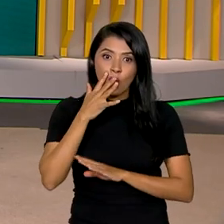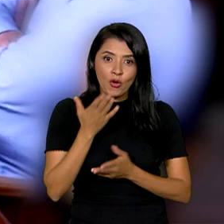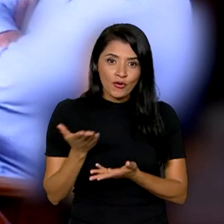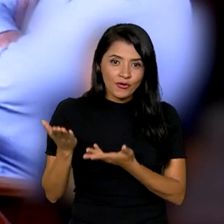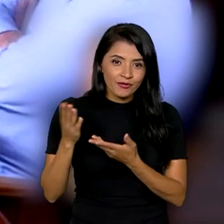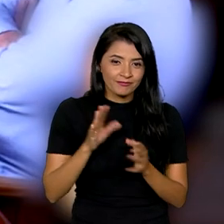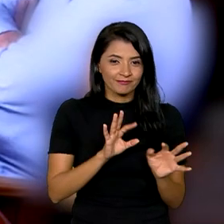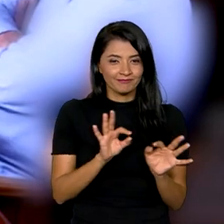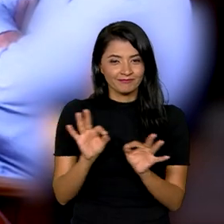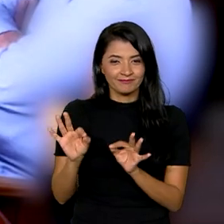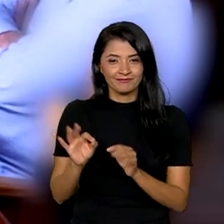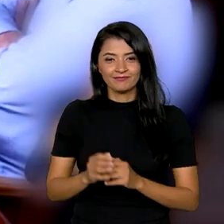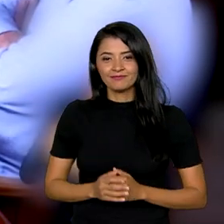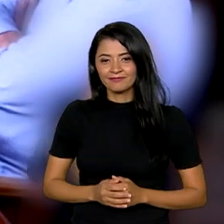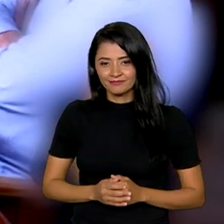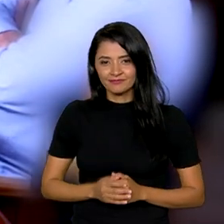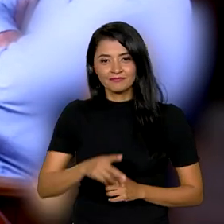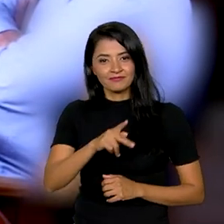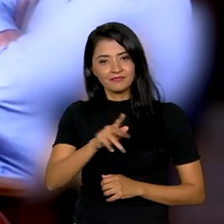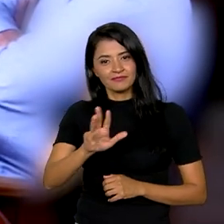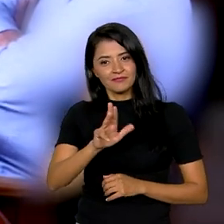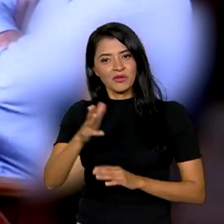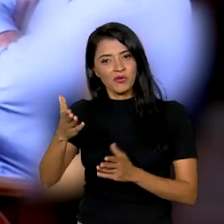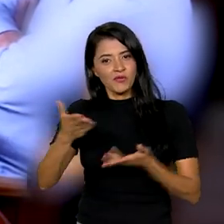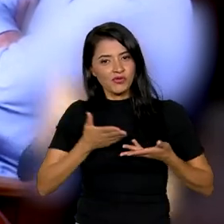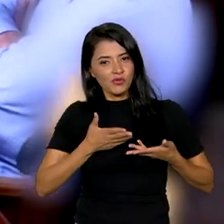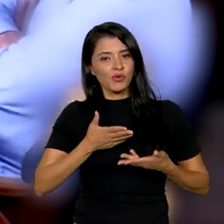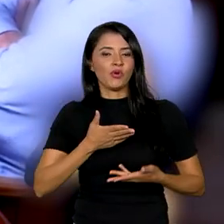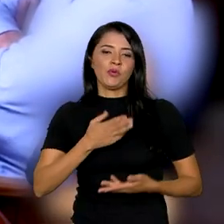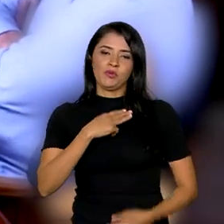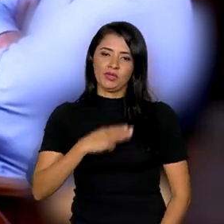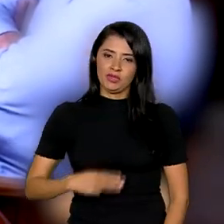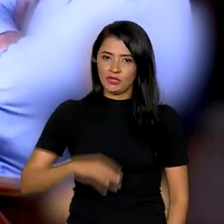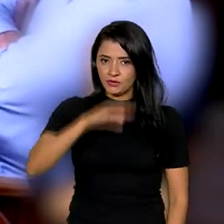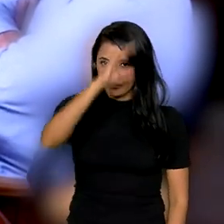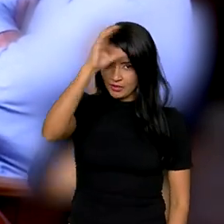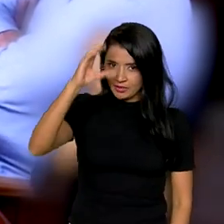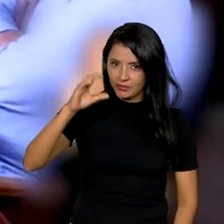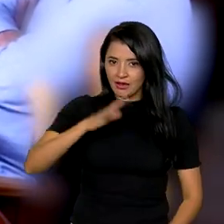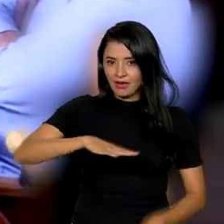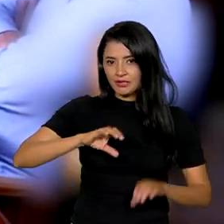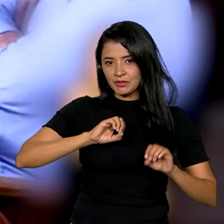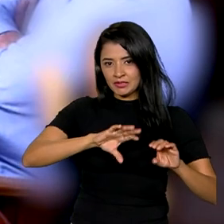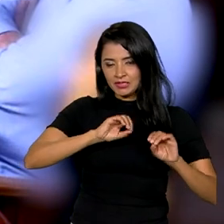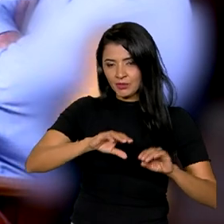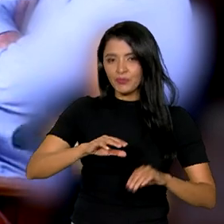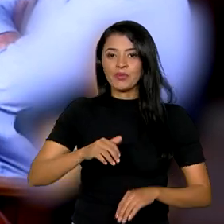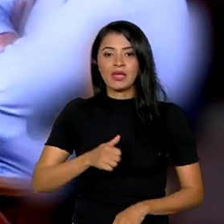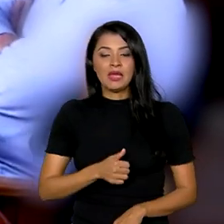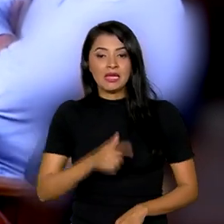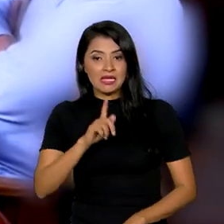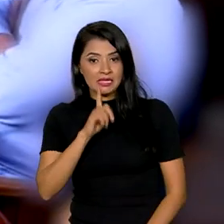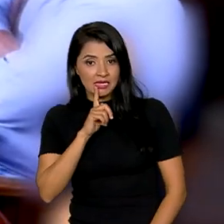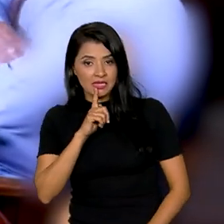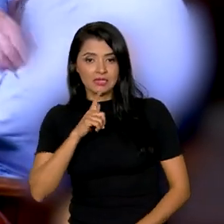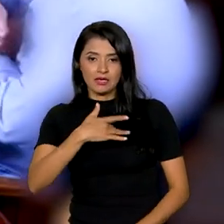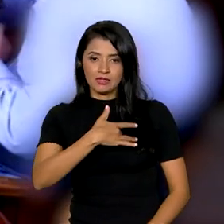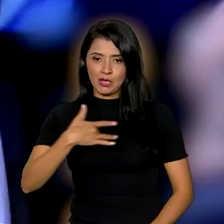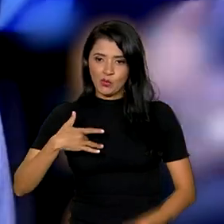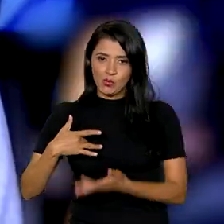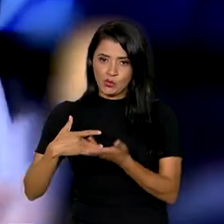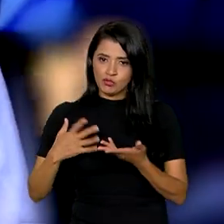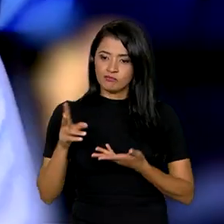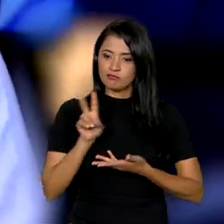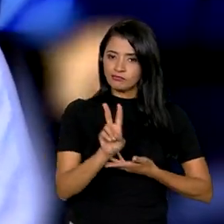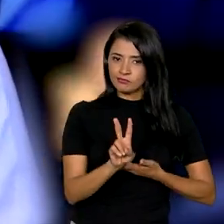reportagem. O presidente Lula convidou os ministros Camilo Santana da Educação e Nízia Trindade da Saúde para